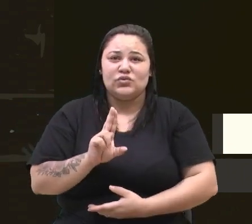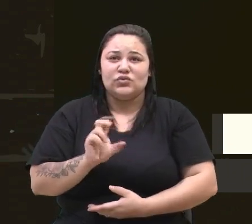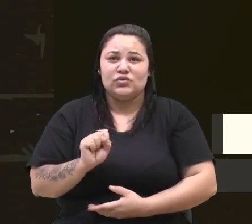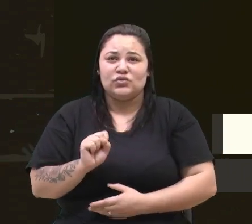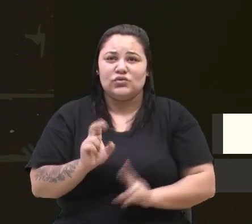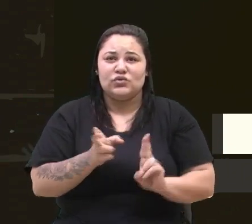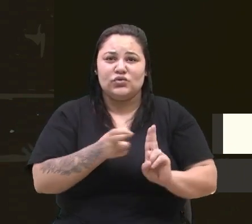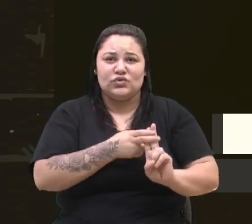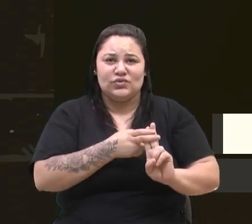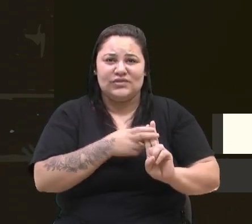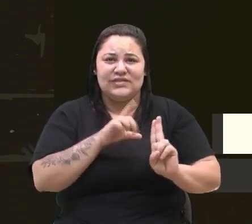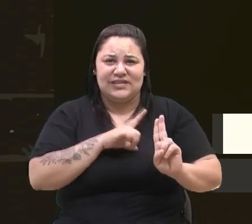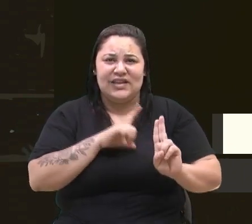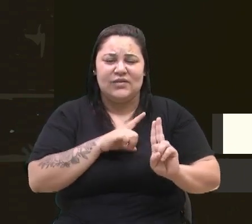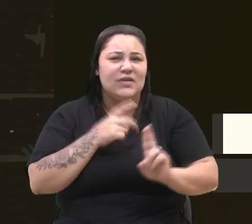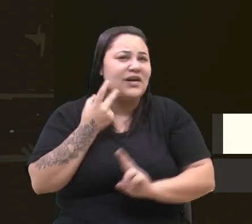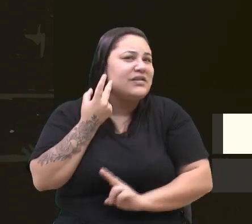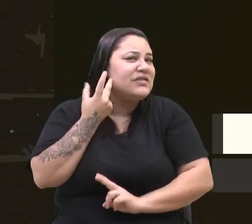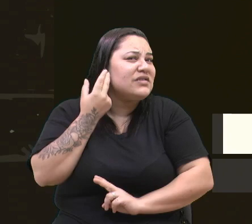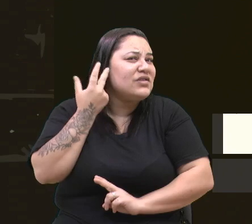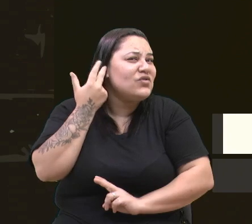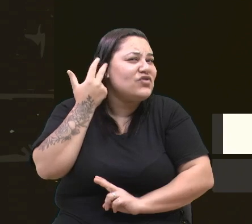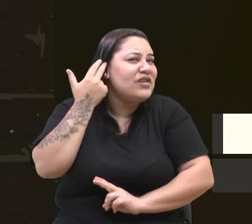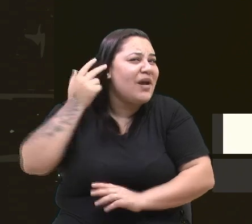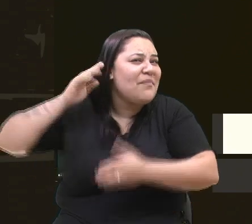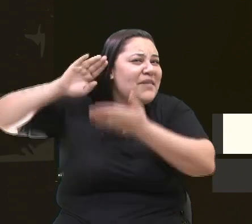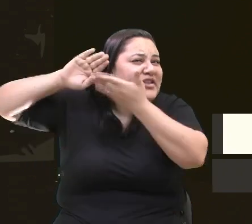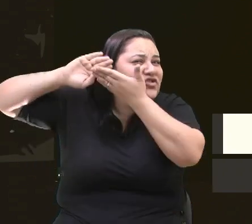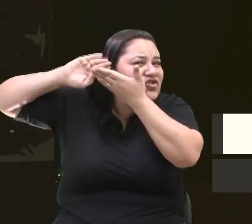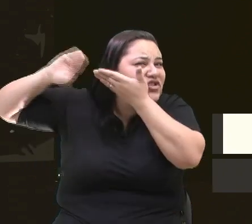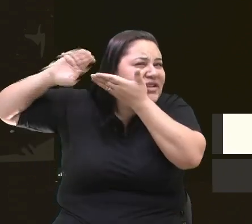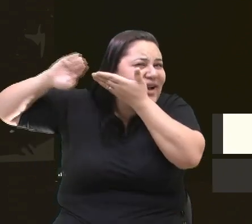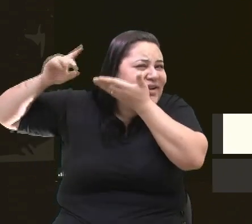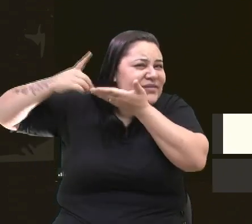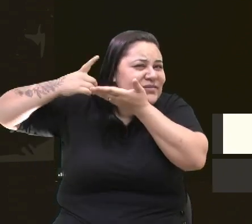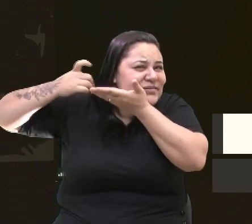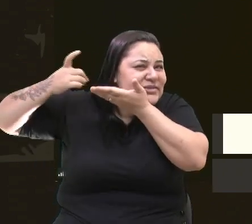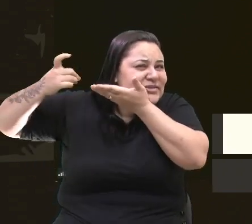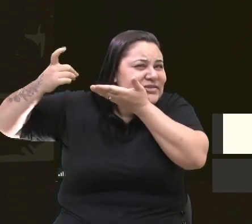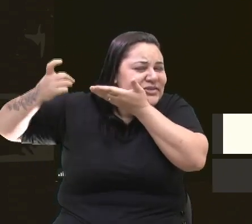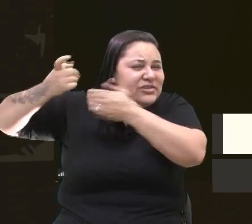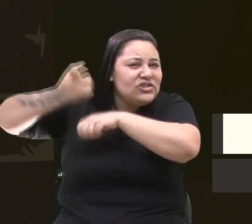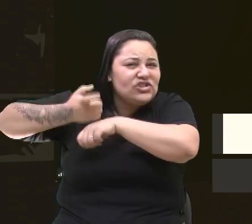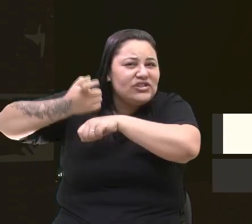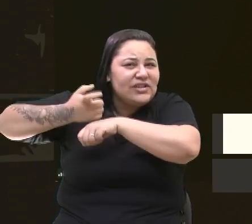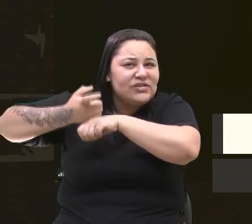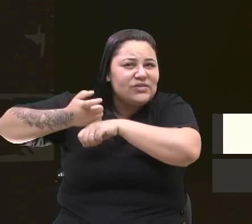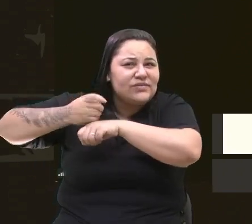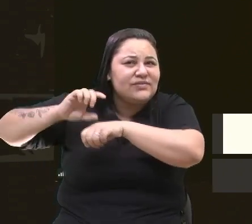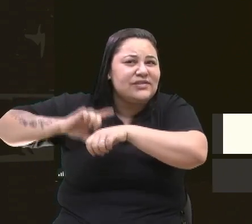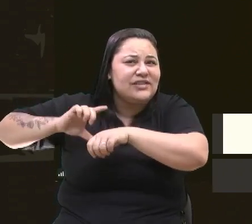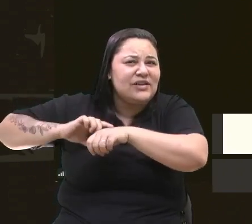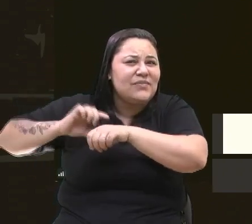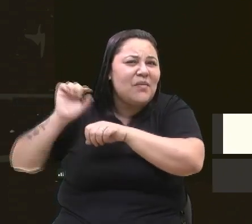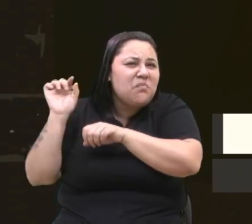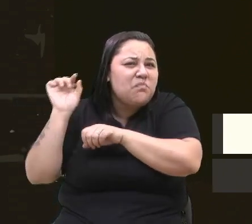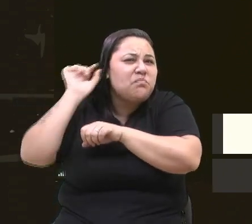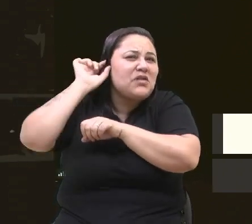zumbido que fica no ouvido da gente através de uma placa que é colocada